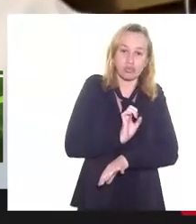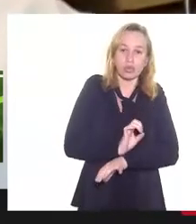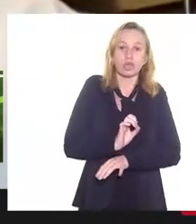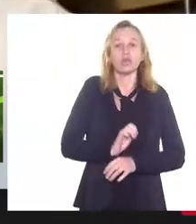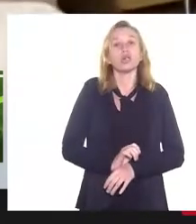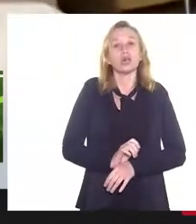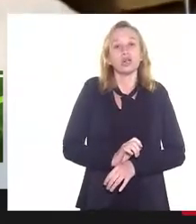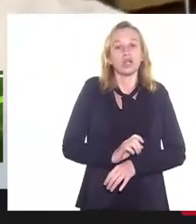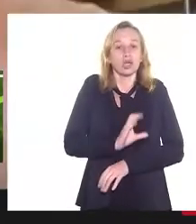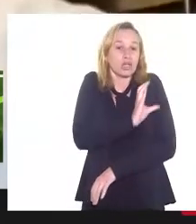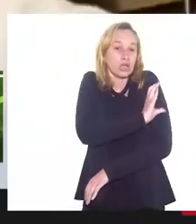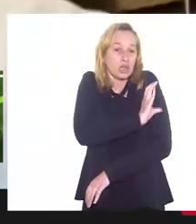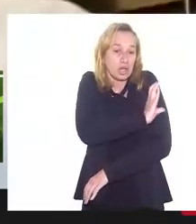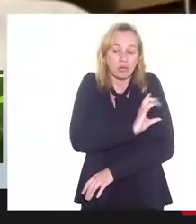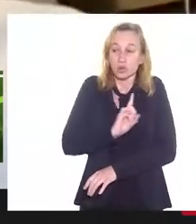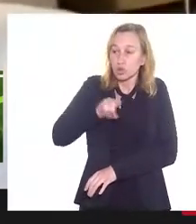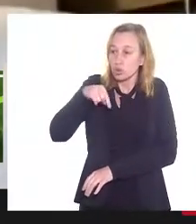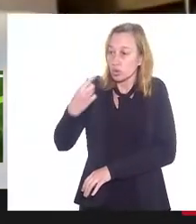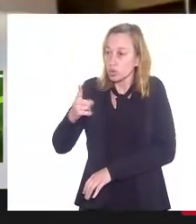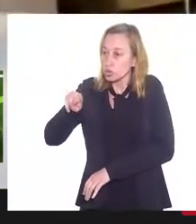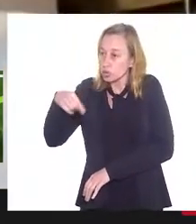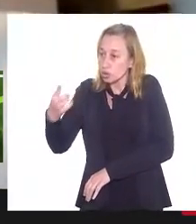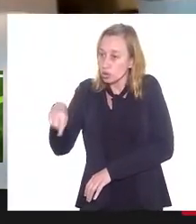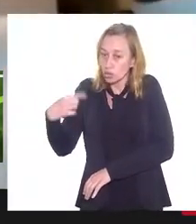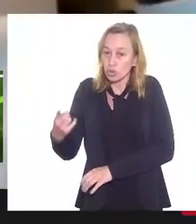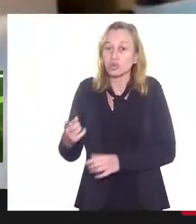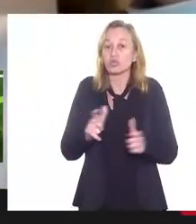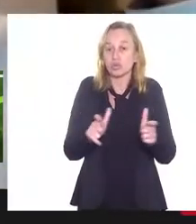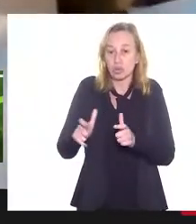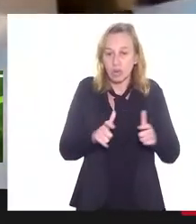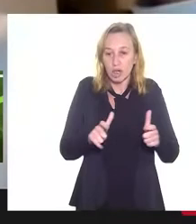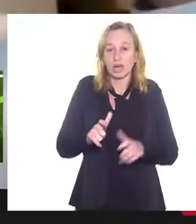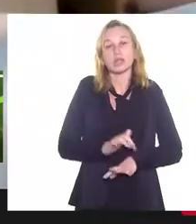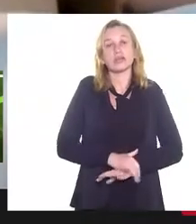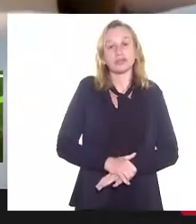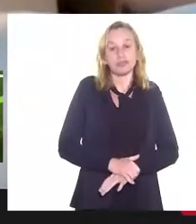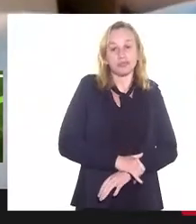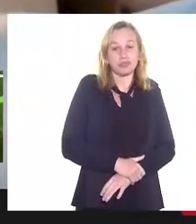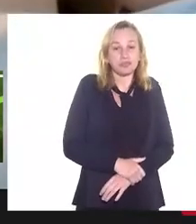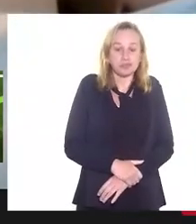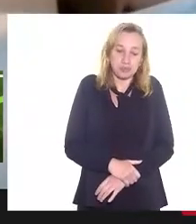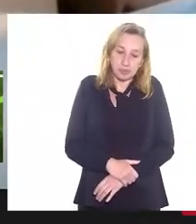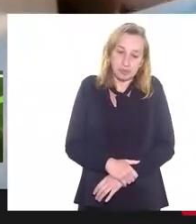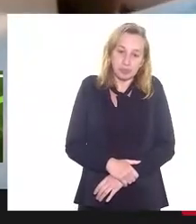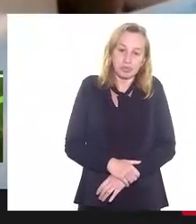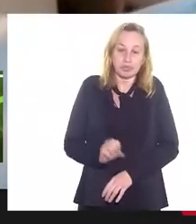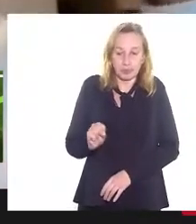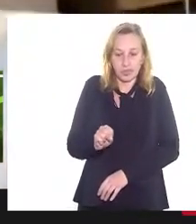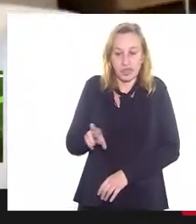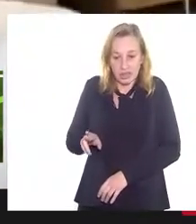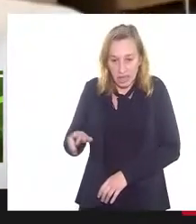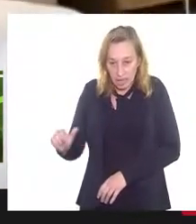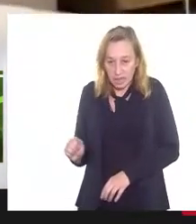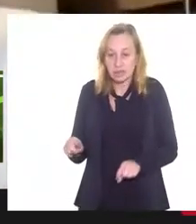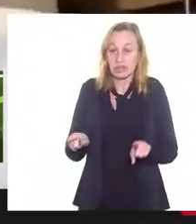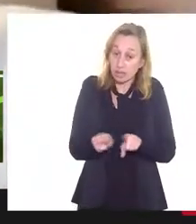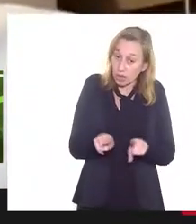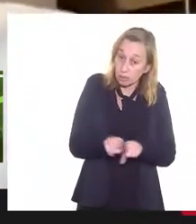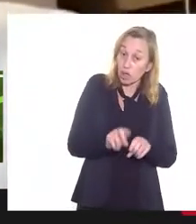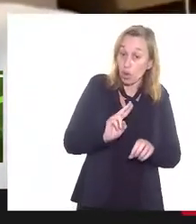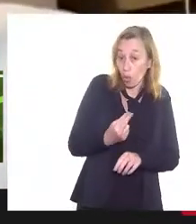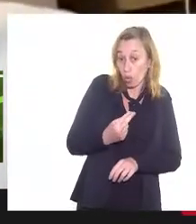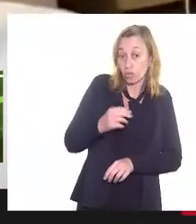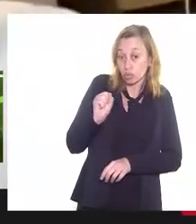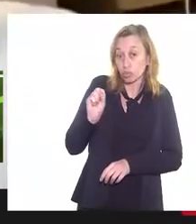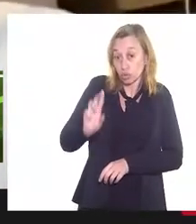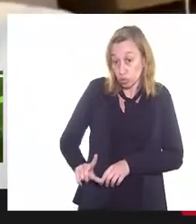lagos, Campos. Provavelmente nós deveremos ter alguns depoimentos na área serrana, né? Ou até mesmo no sul, né? Angra